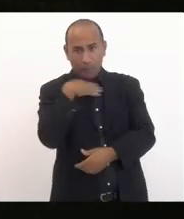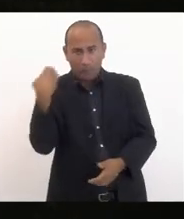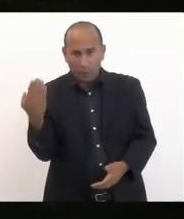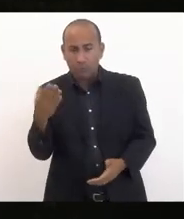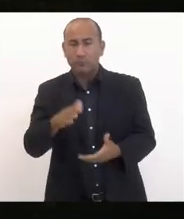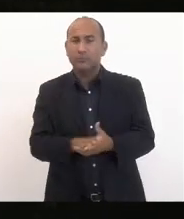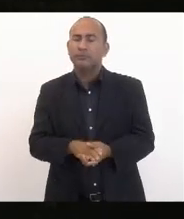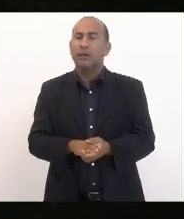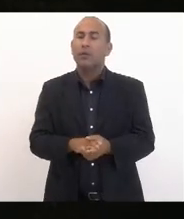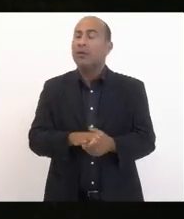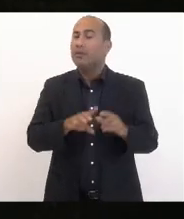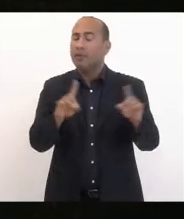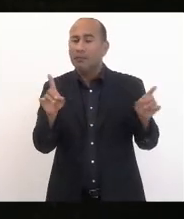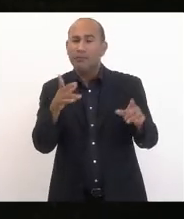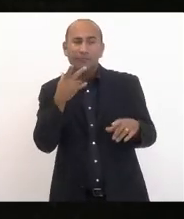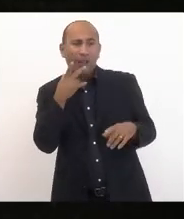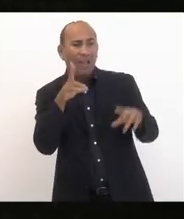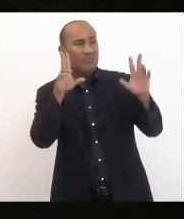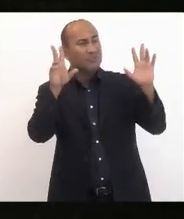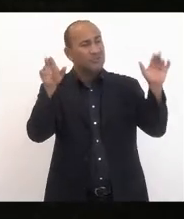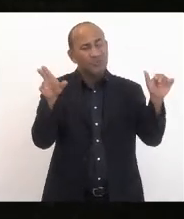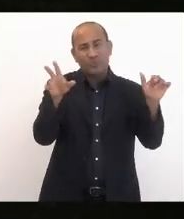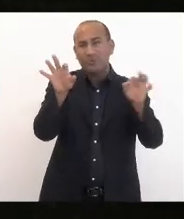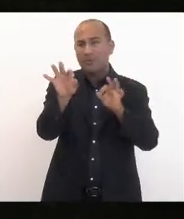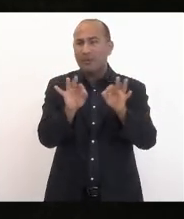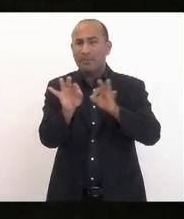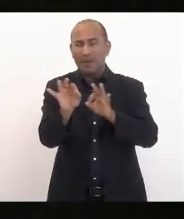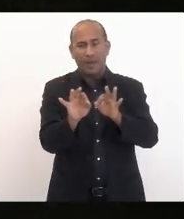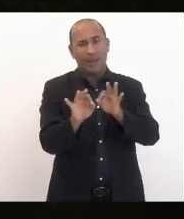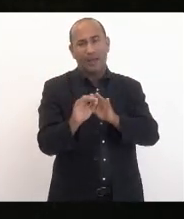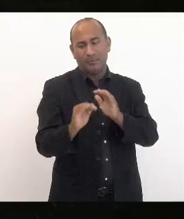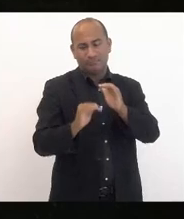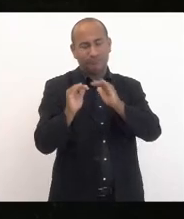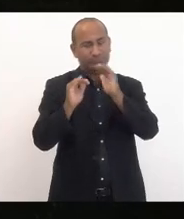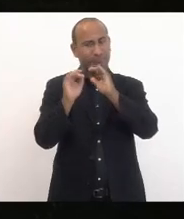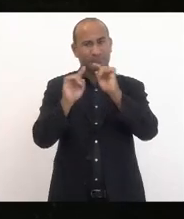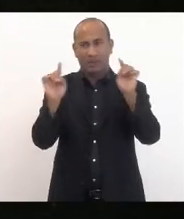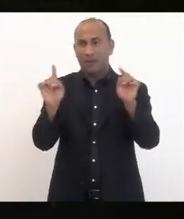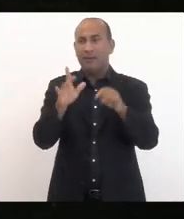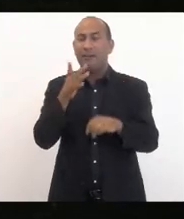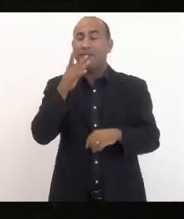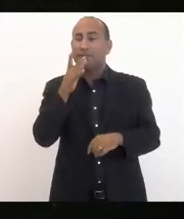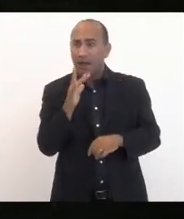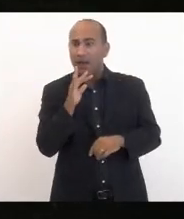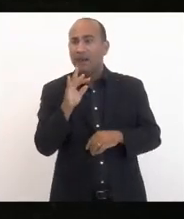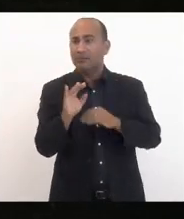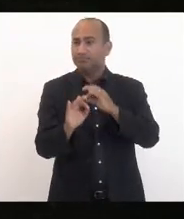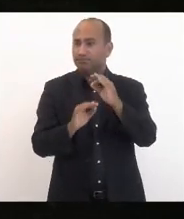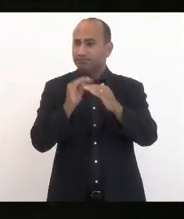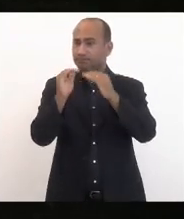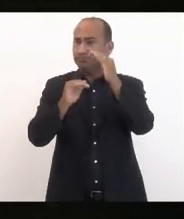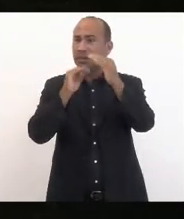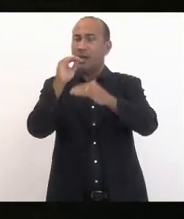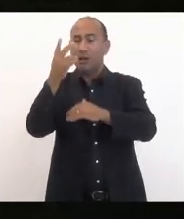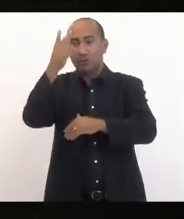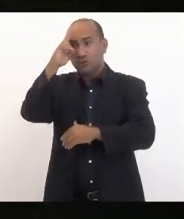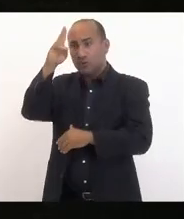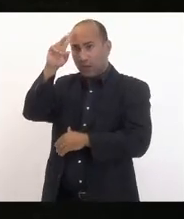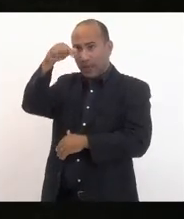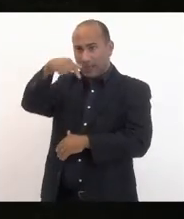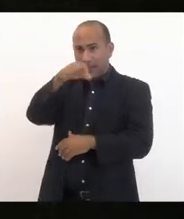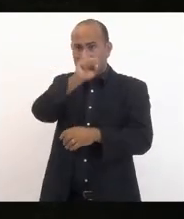trata de personalização do processo. Se trata de um processo histórico na sociedade